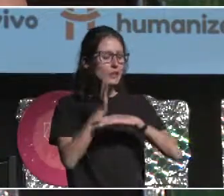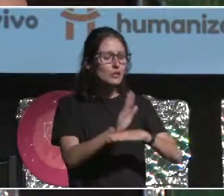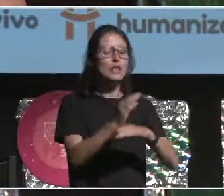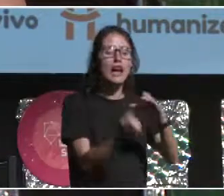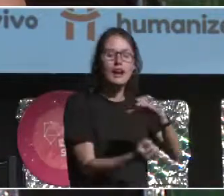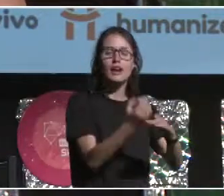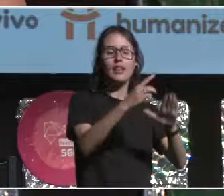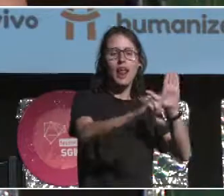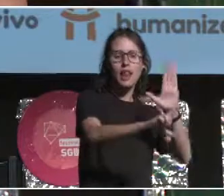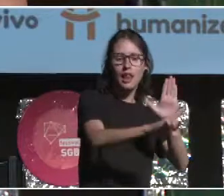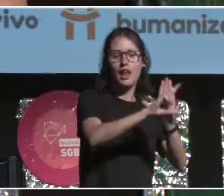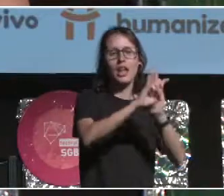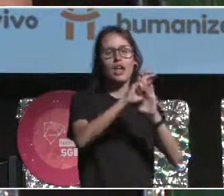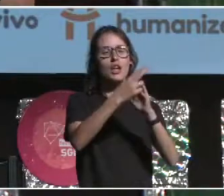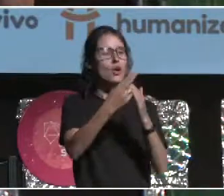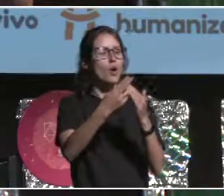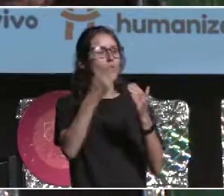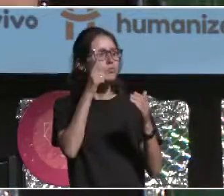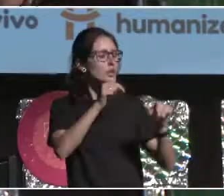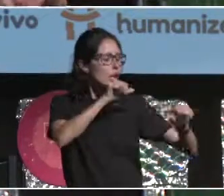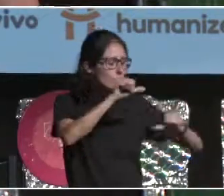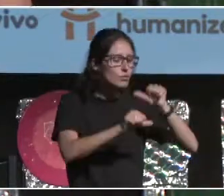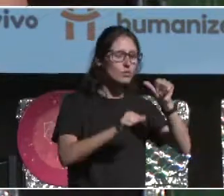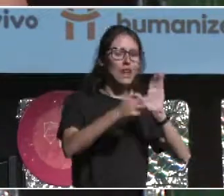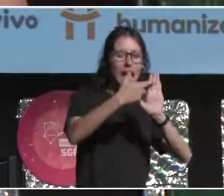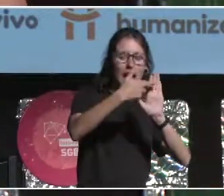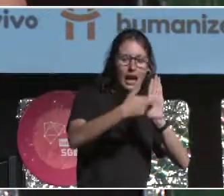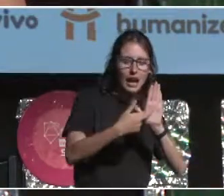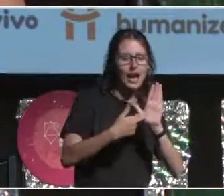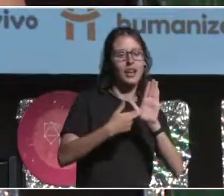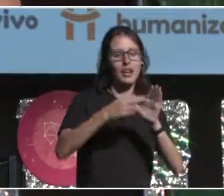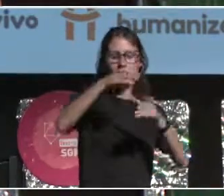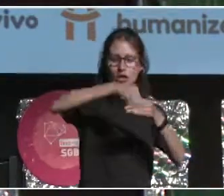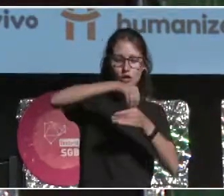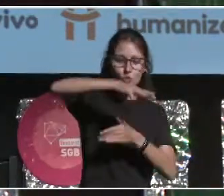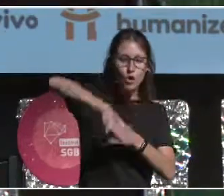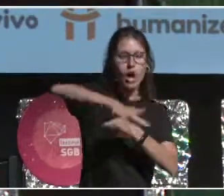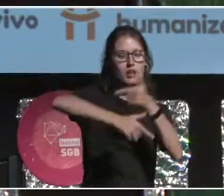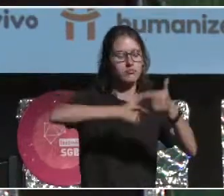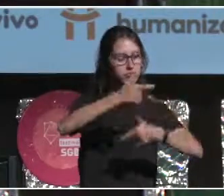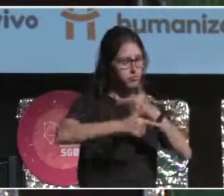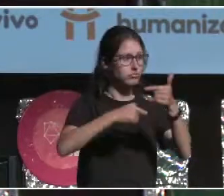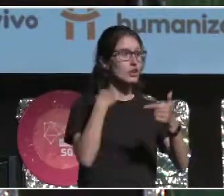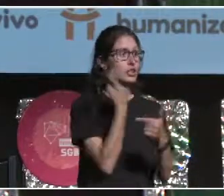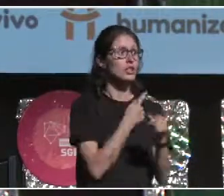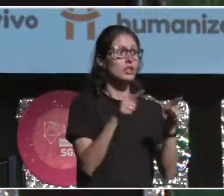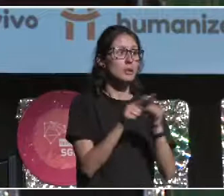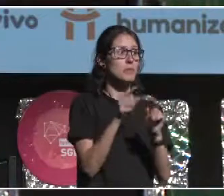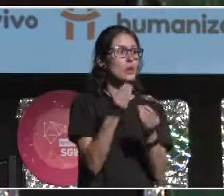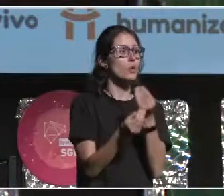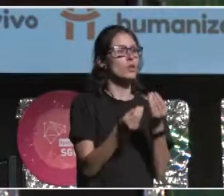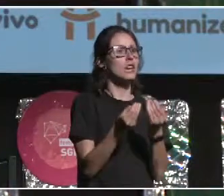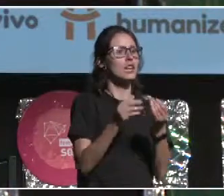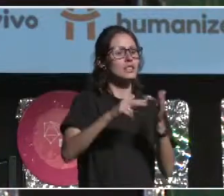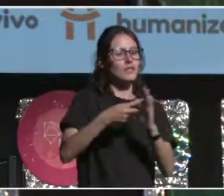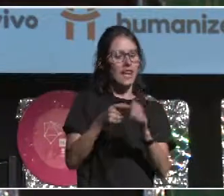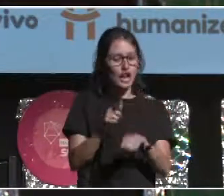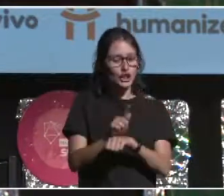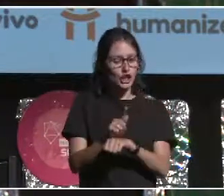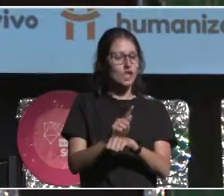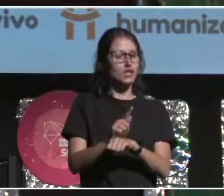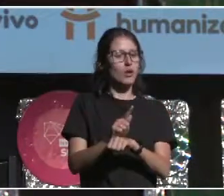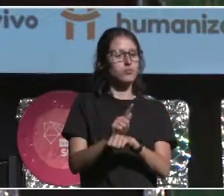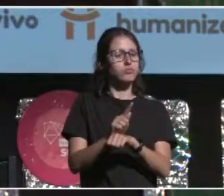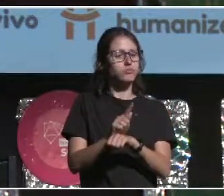públicas para a economia de impacto, mudando regulações no mercado. E a gente trabalha com gestão de impacto, para assegurar